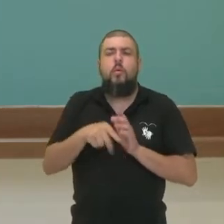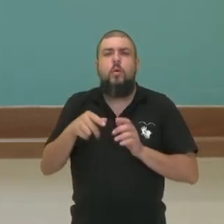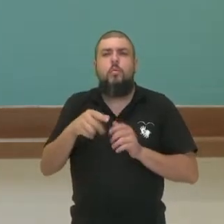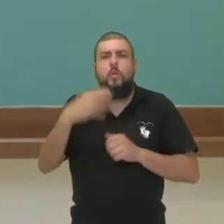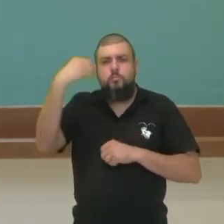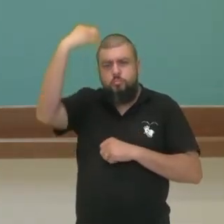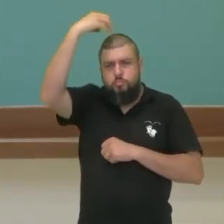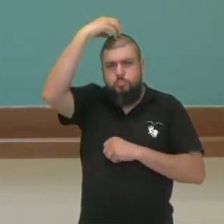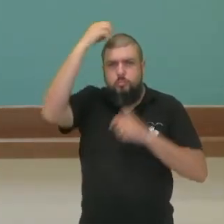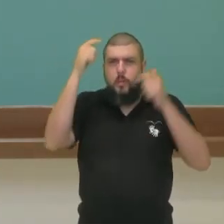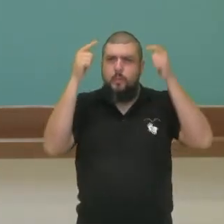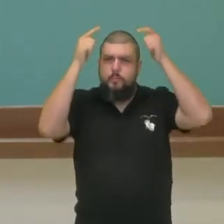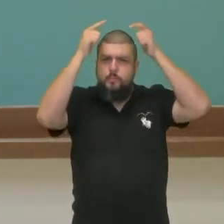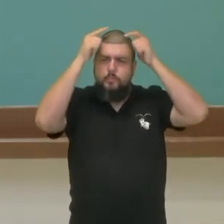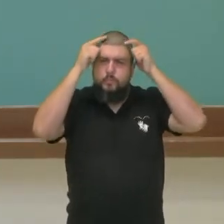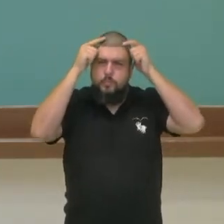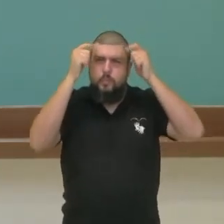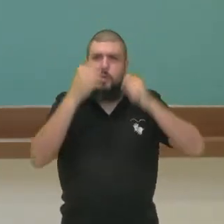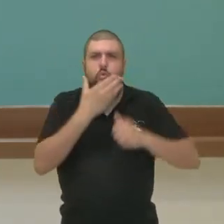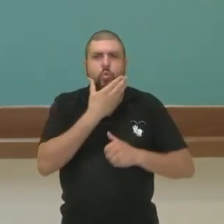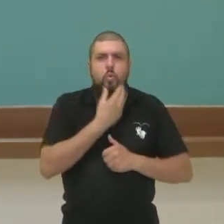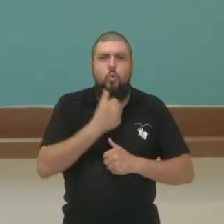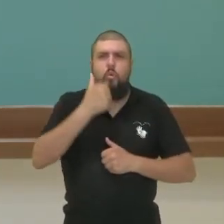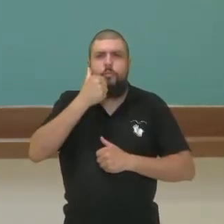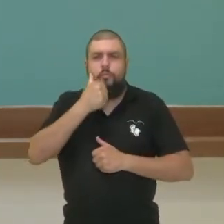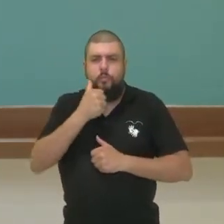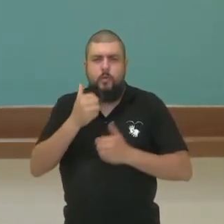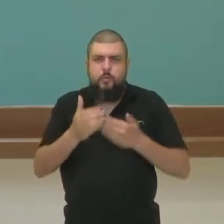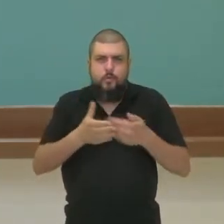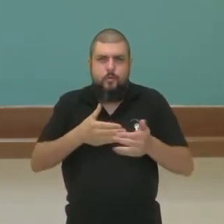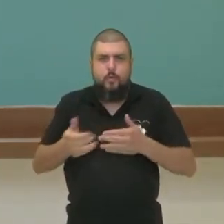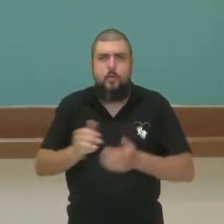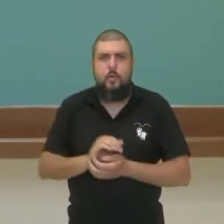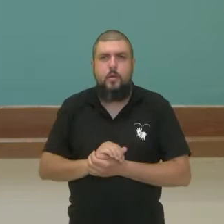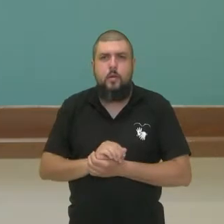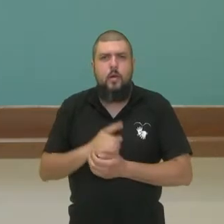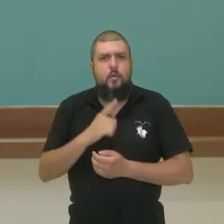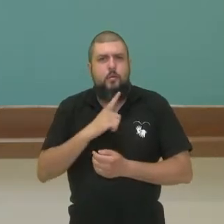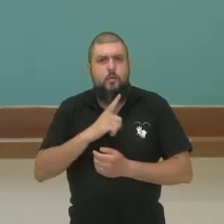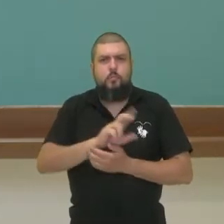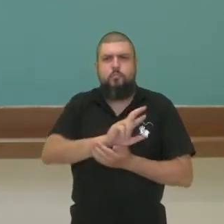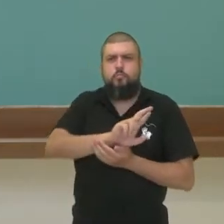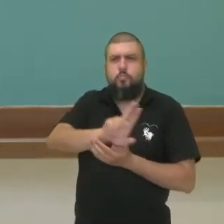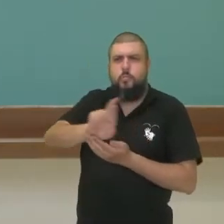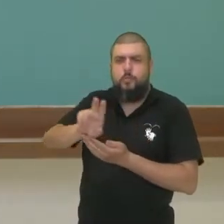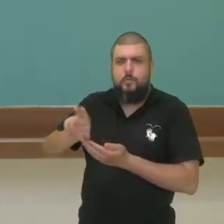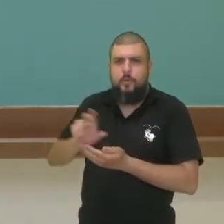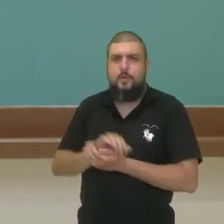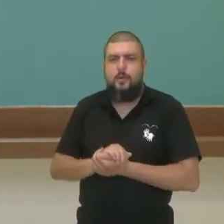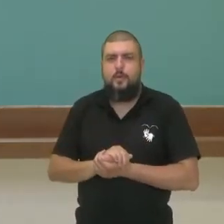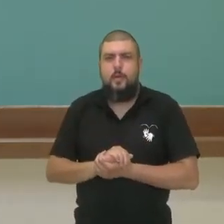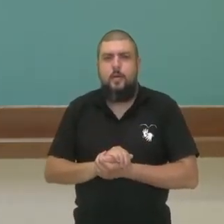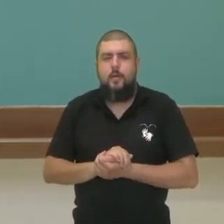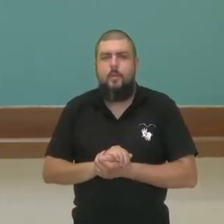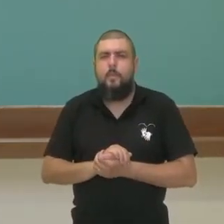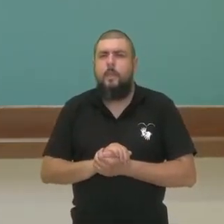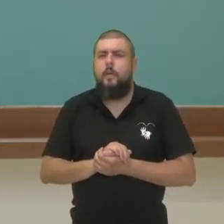né? De qualquer situação, né? Então, vários tipos que nós temos aí, né? Mas vamos falar de